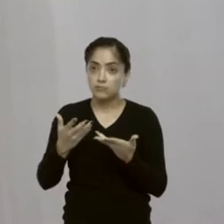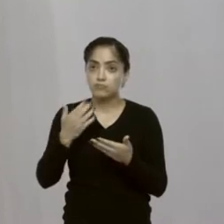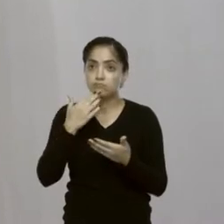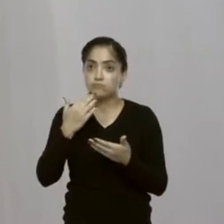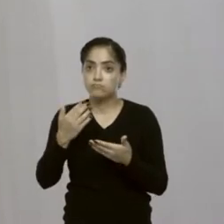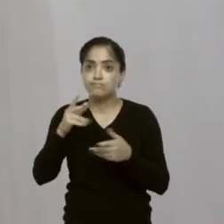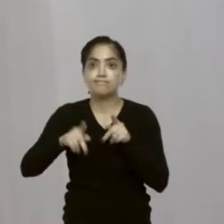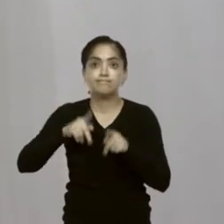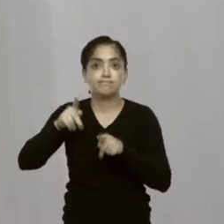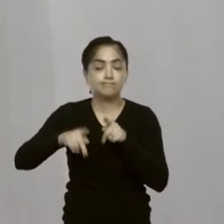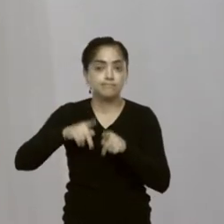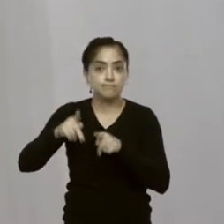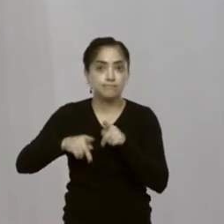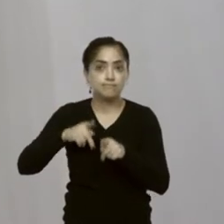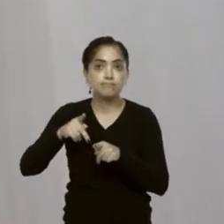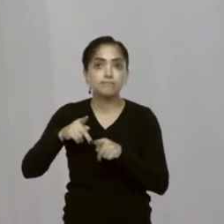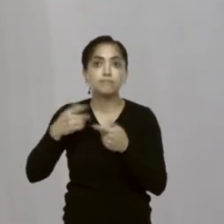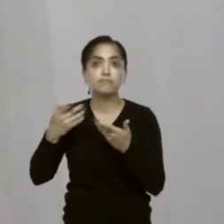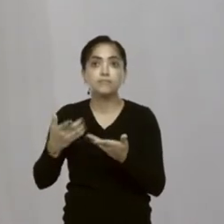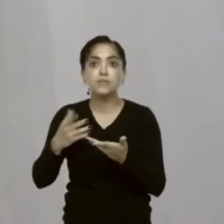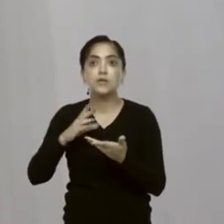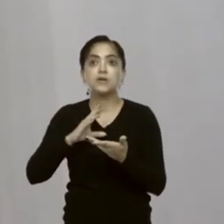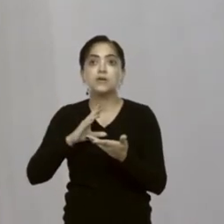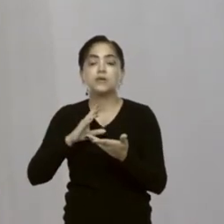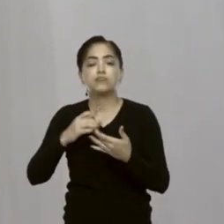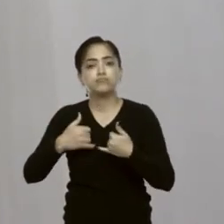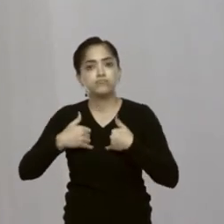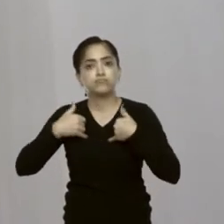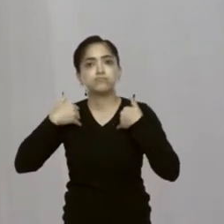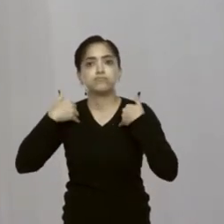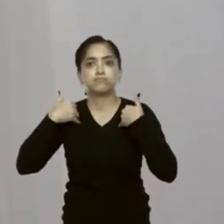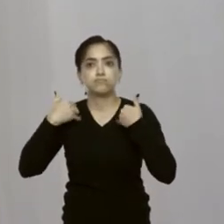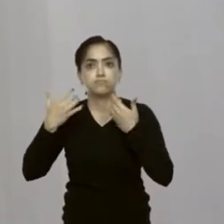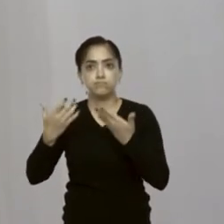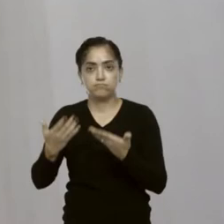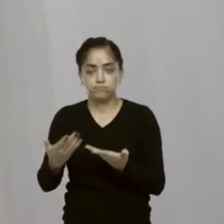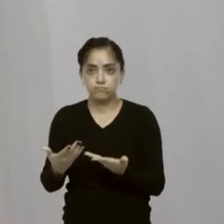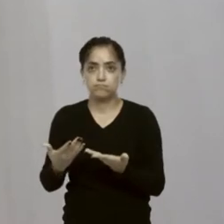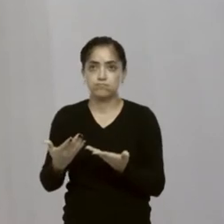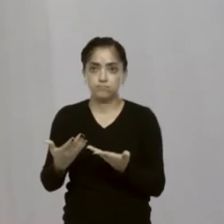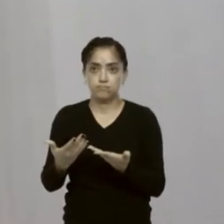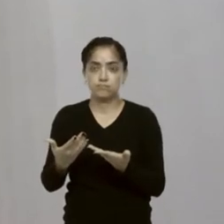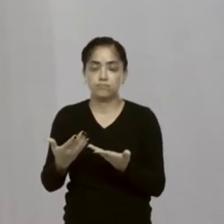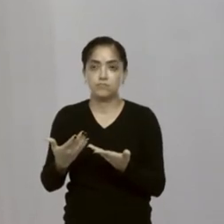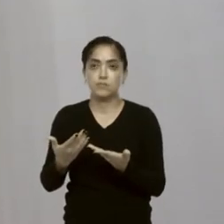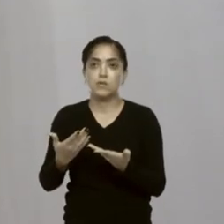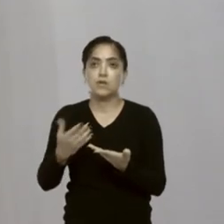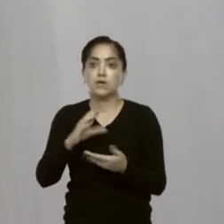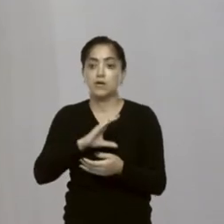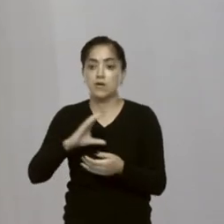povo, mas dizer assim, que com muito orgulho exerci cargos públicos no meu município,